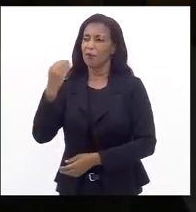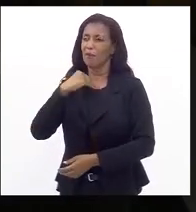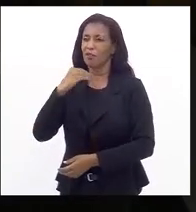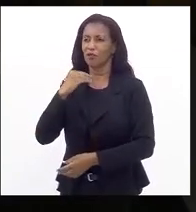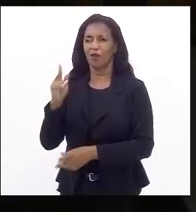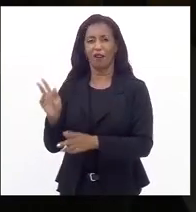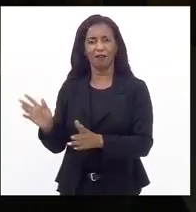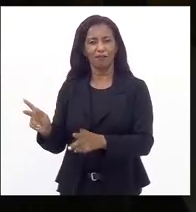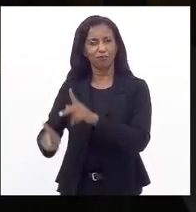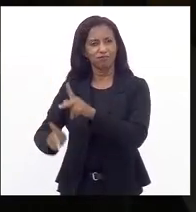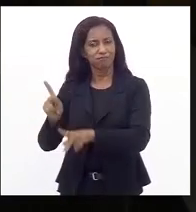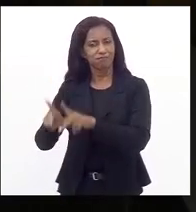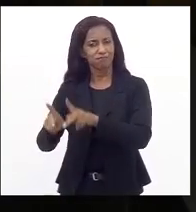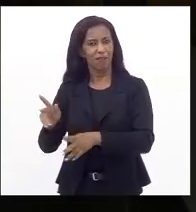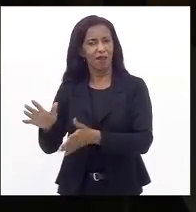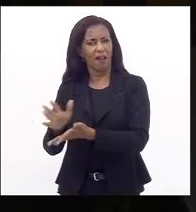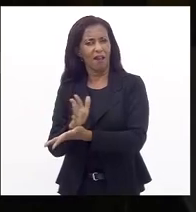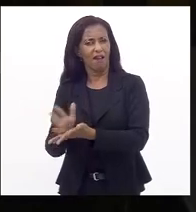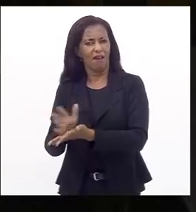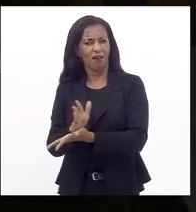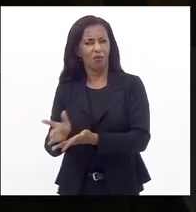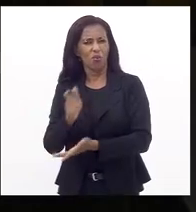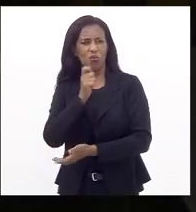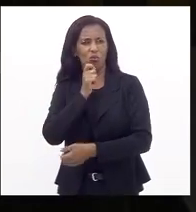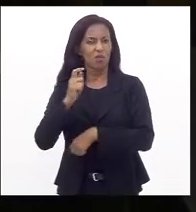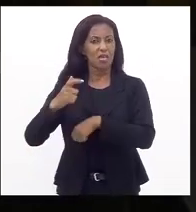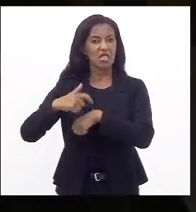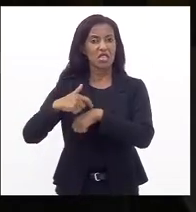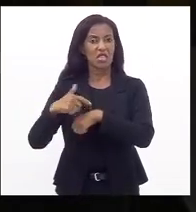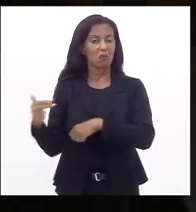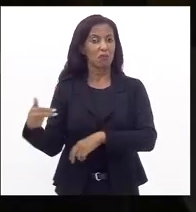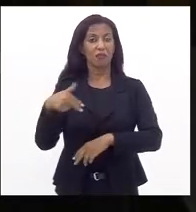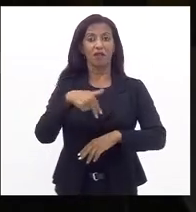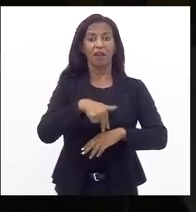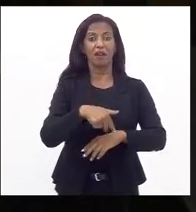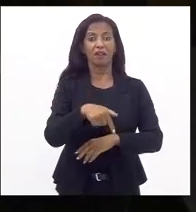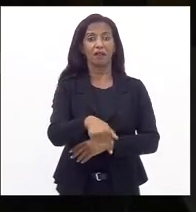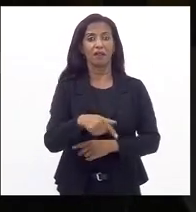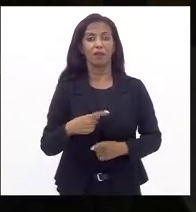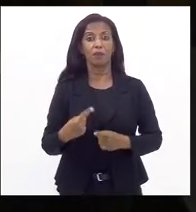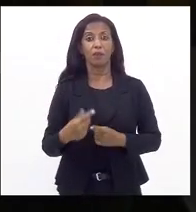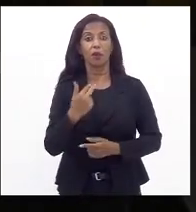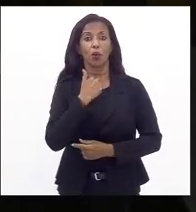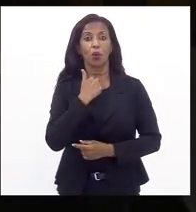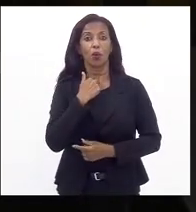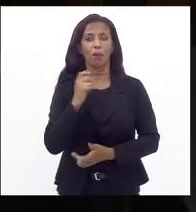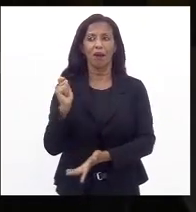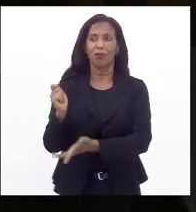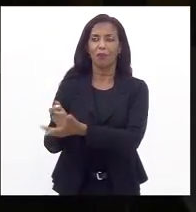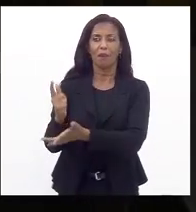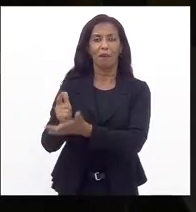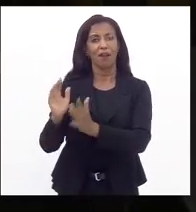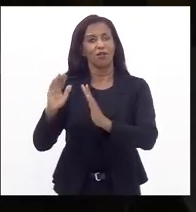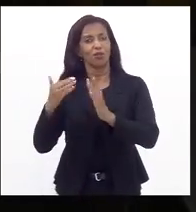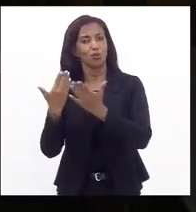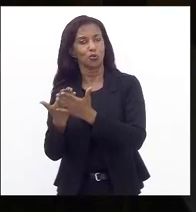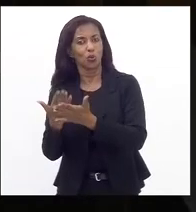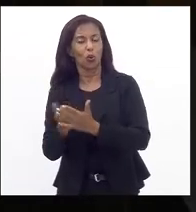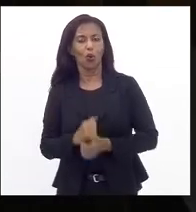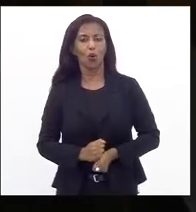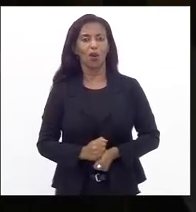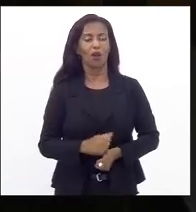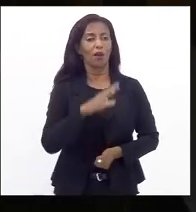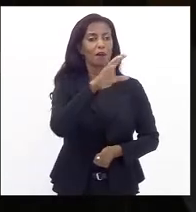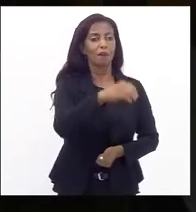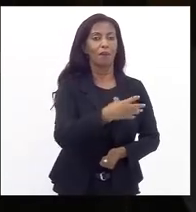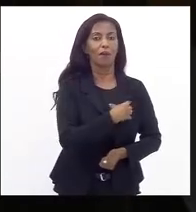da população a maioria difusa que não tem tempo para ficar aqui porque tá ocupada apagando a escola para